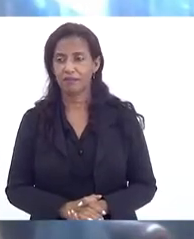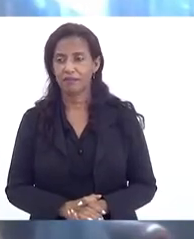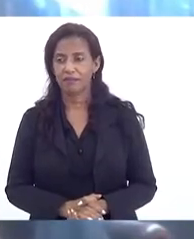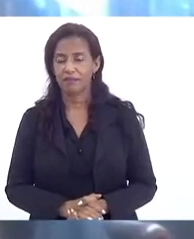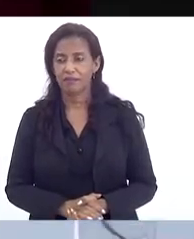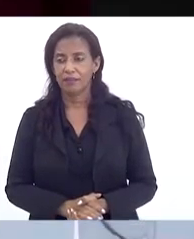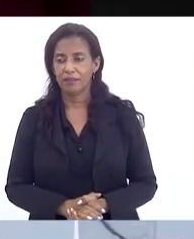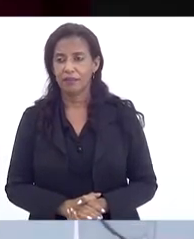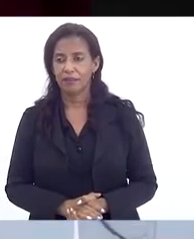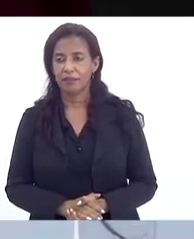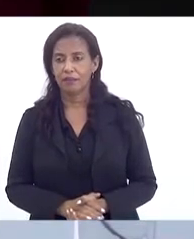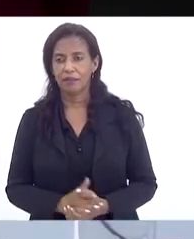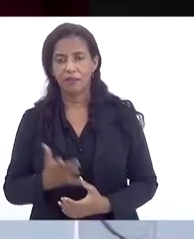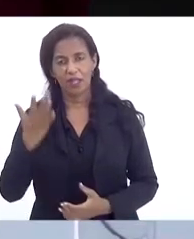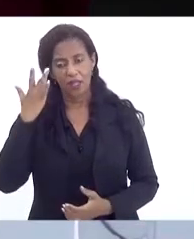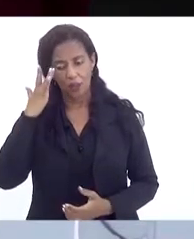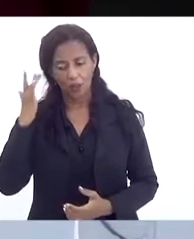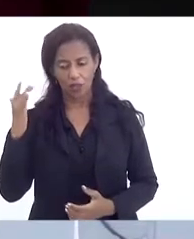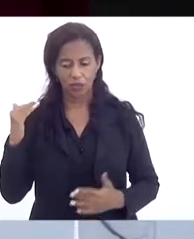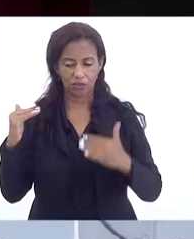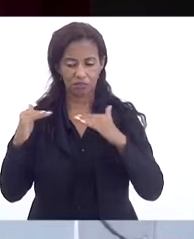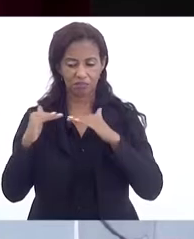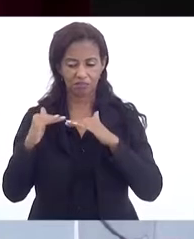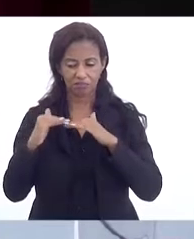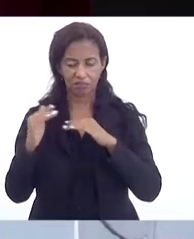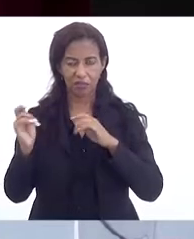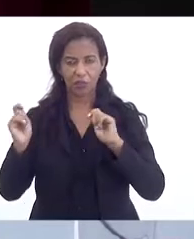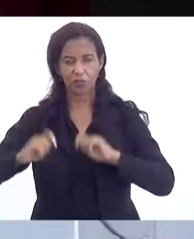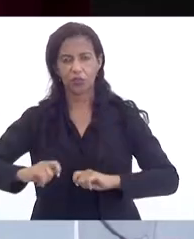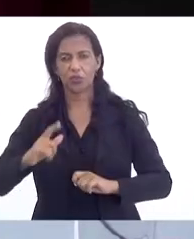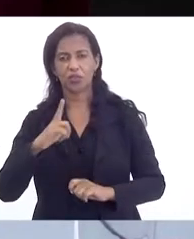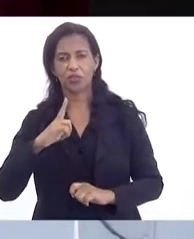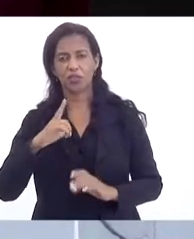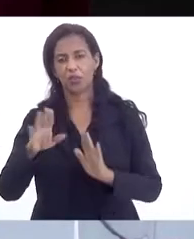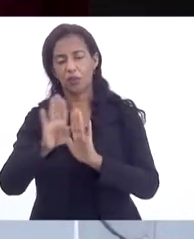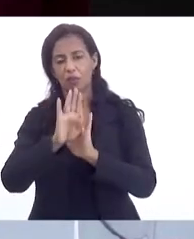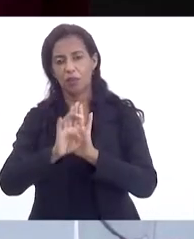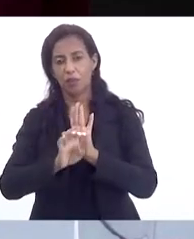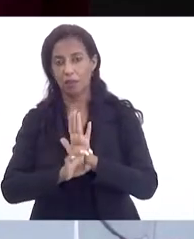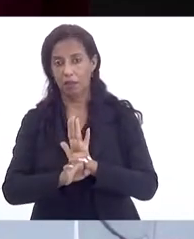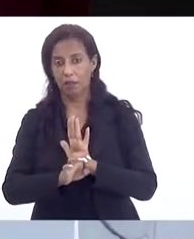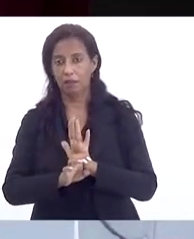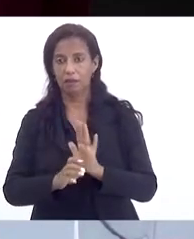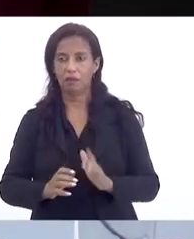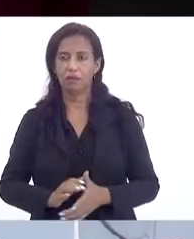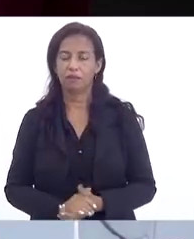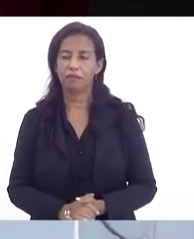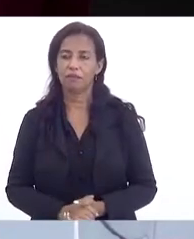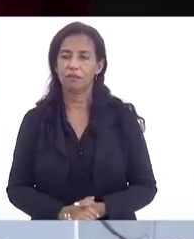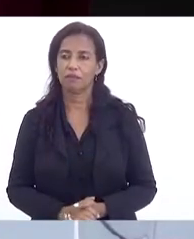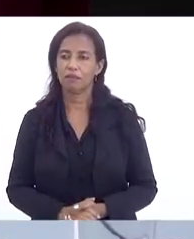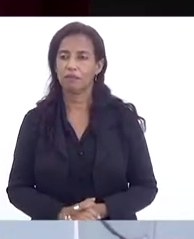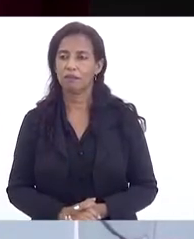que no mérito, poderia ter aí uma emenda, no mérito, né, na